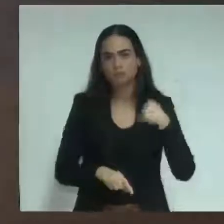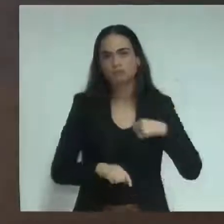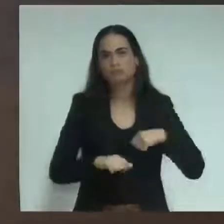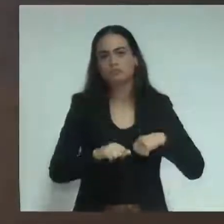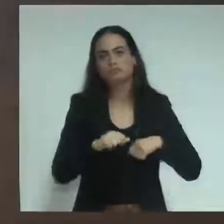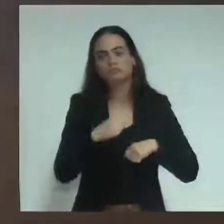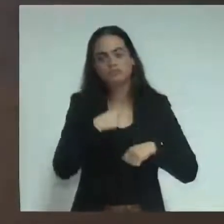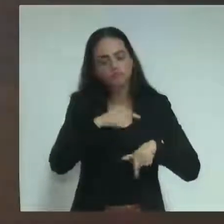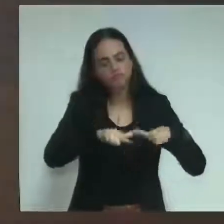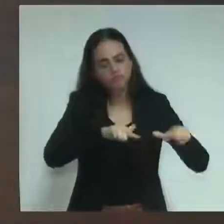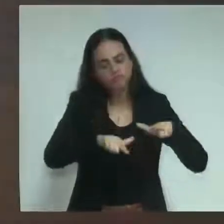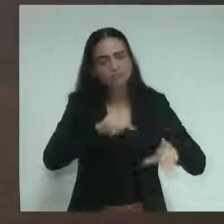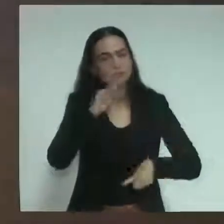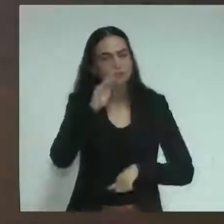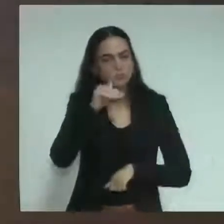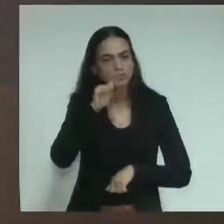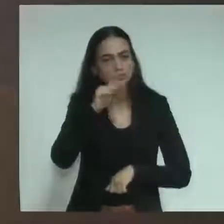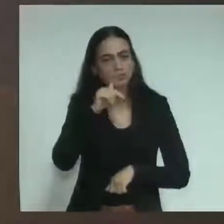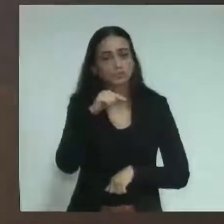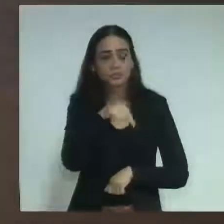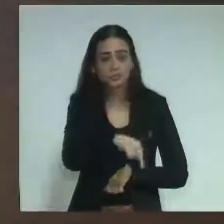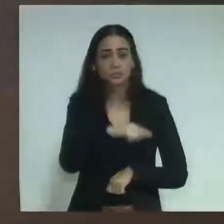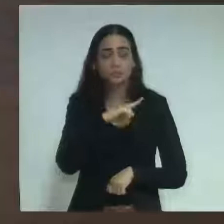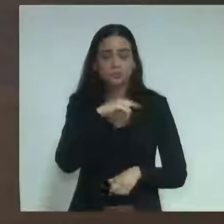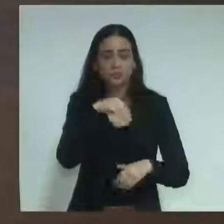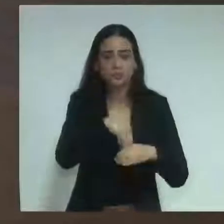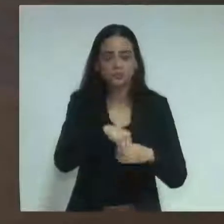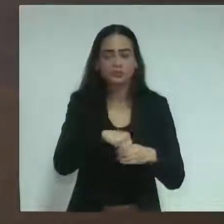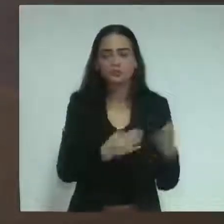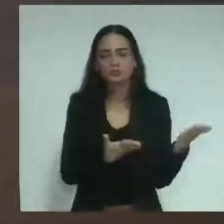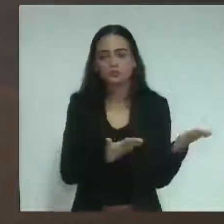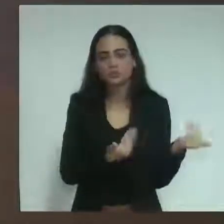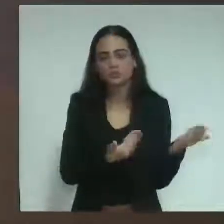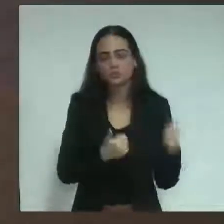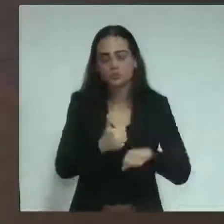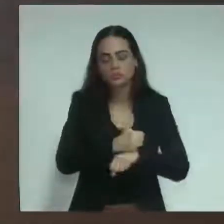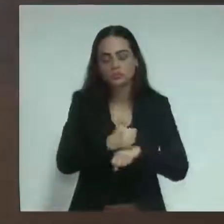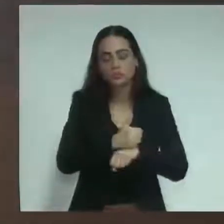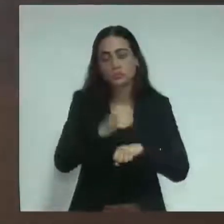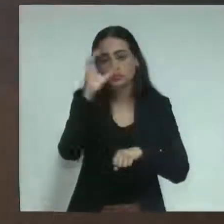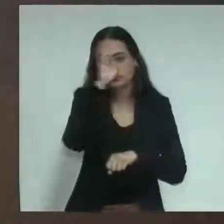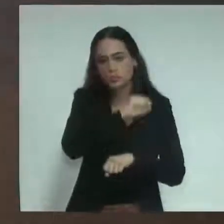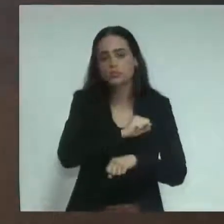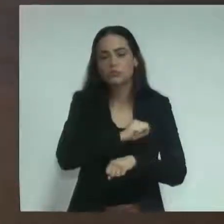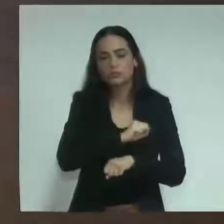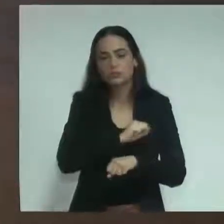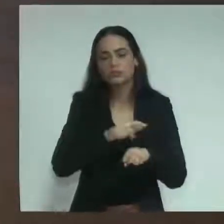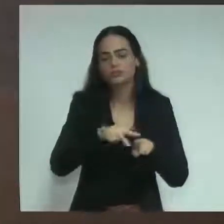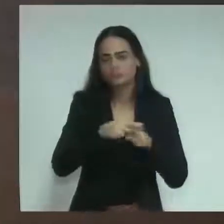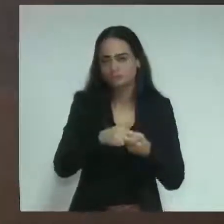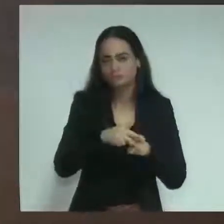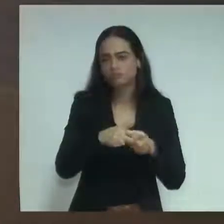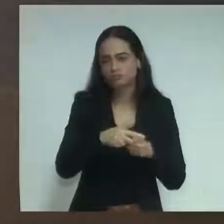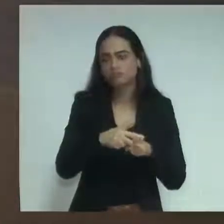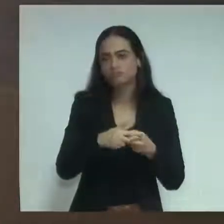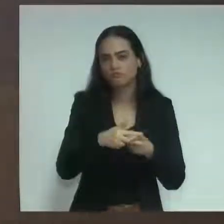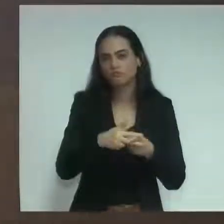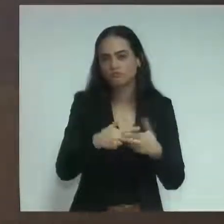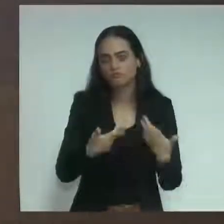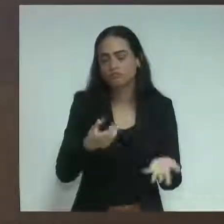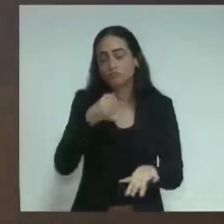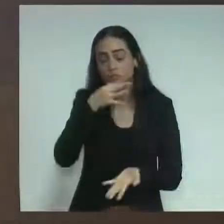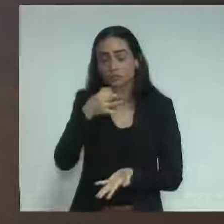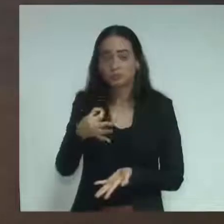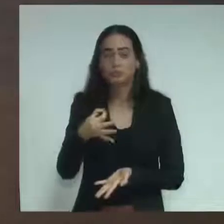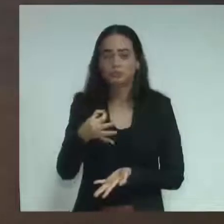os formares, que assim eram chamados, né, eram jovens que aprendiam uma profissão de técnico em mecânica. Então, é uma sugestão